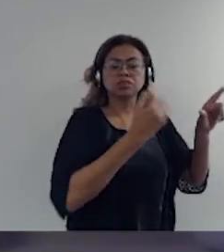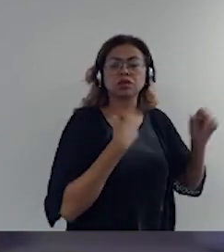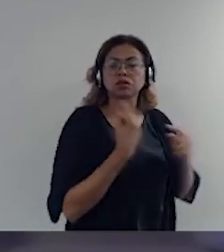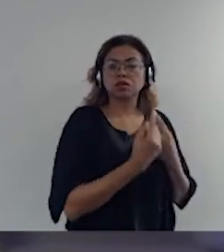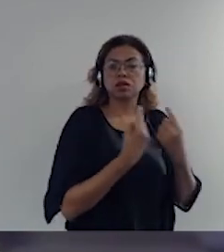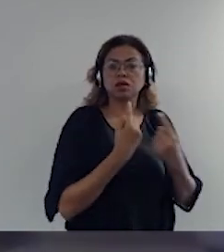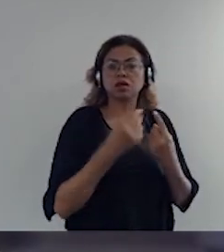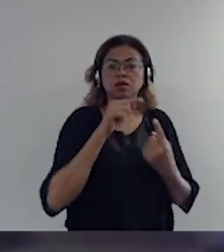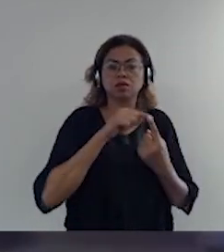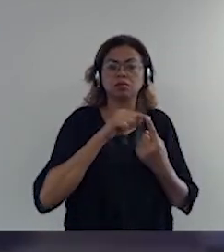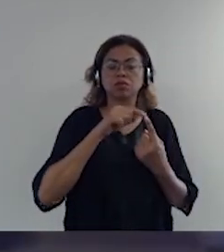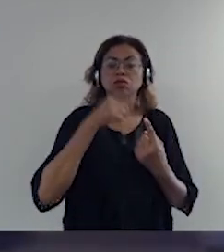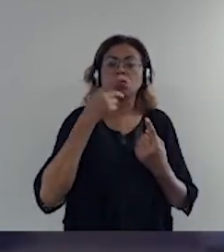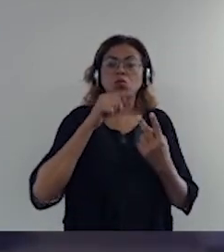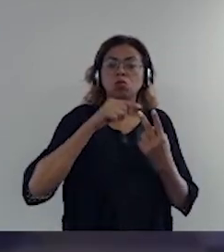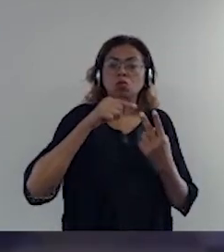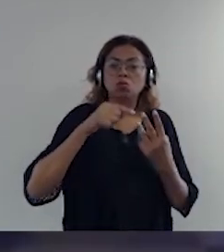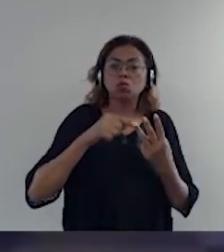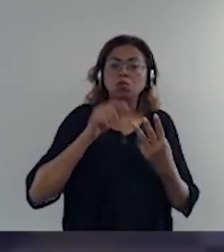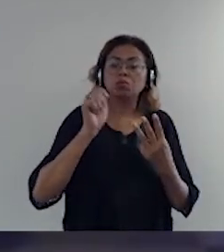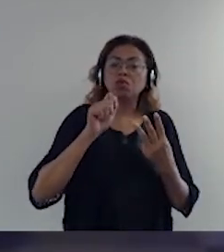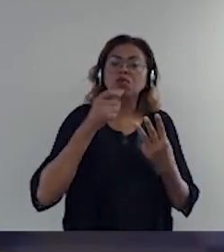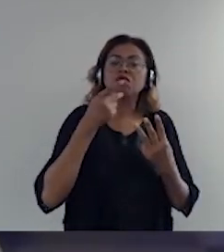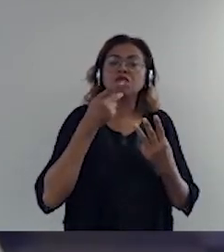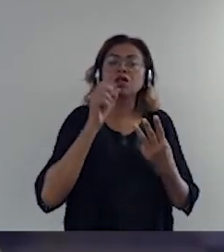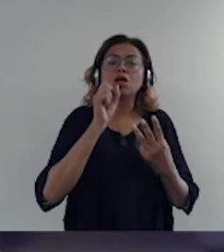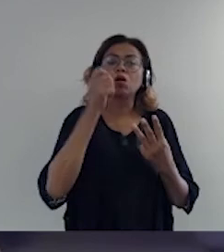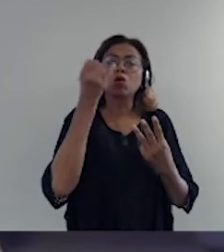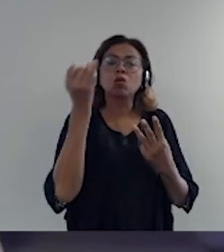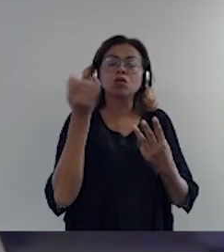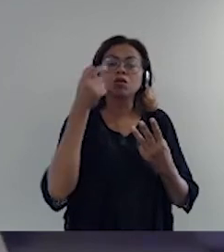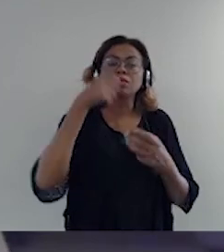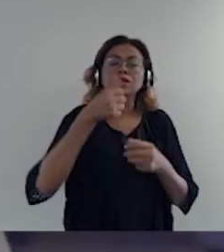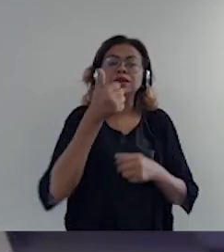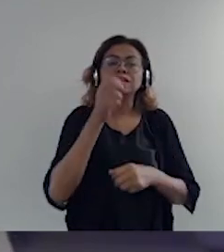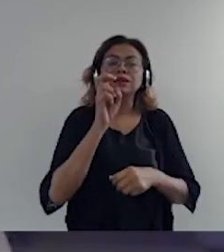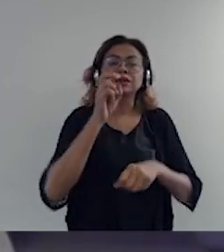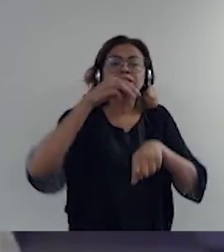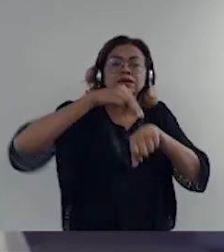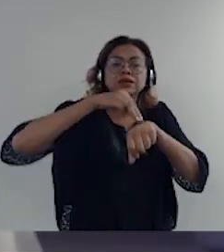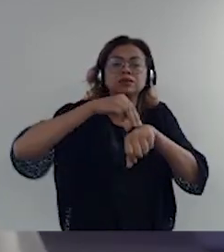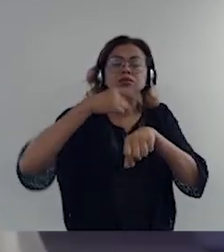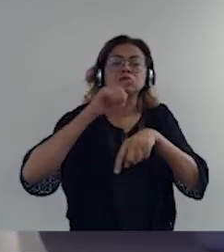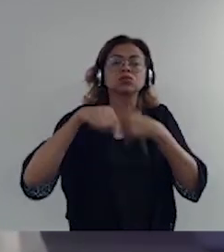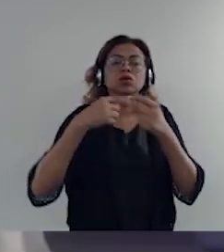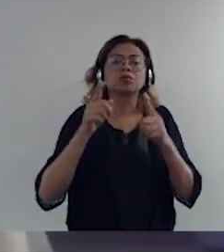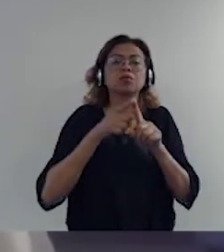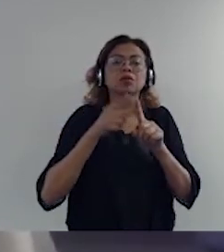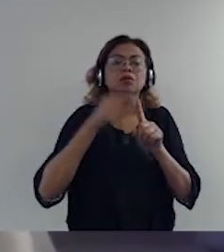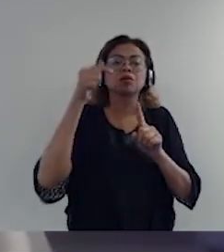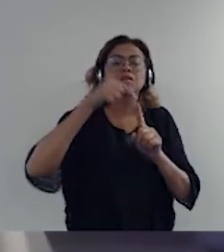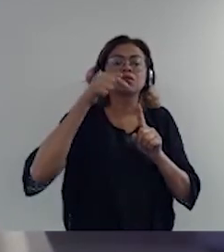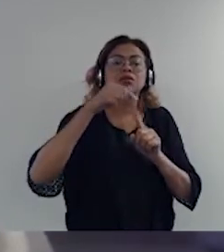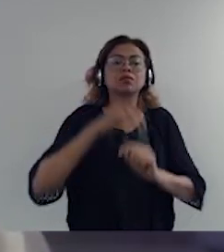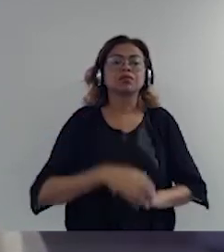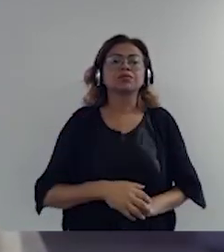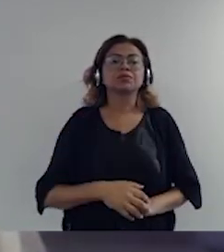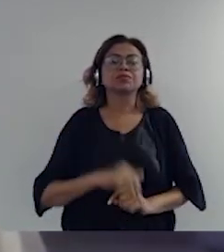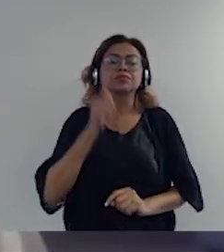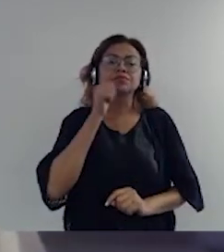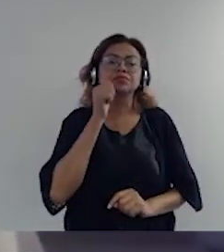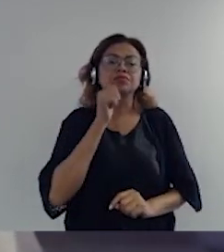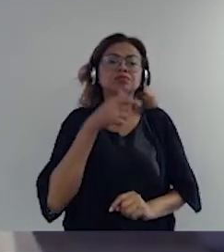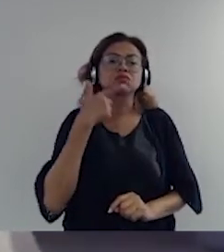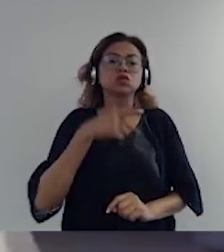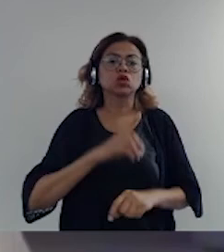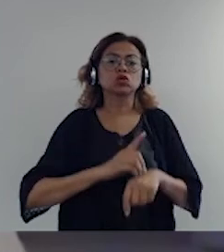a duração de 15 minutos e passo a palavra para a nossa primeira palestrante desse